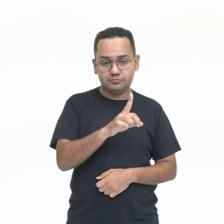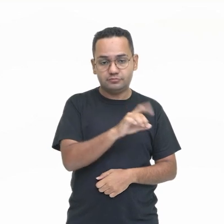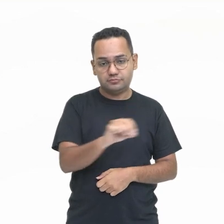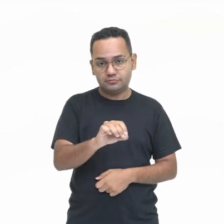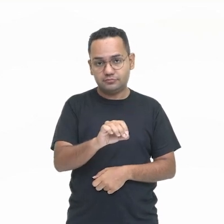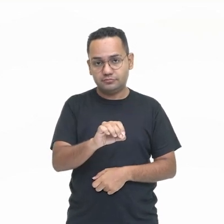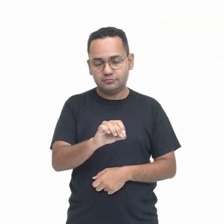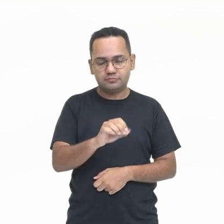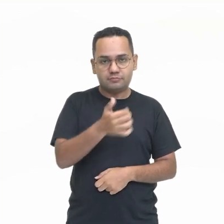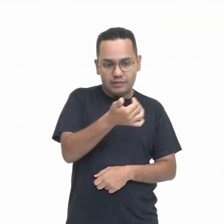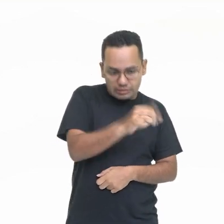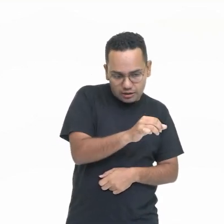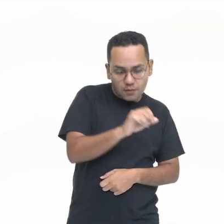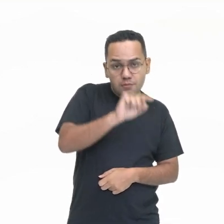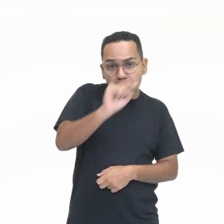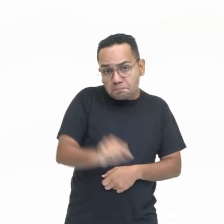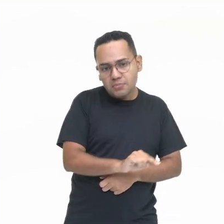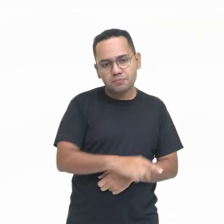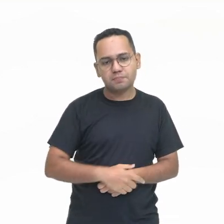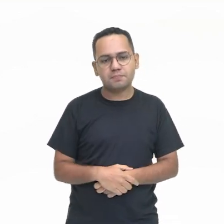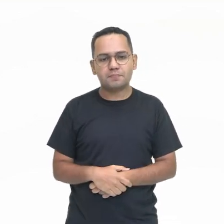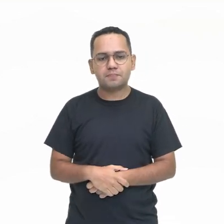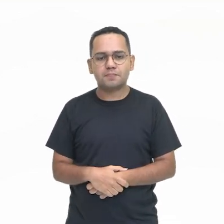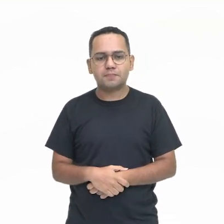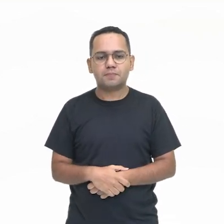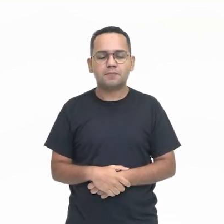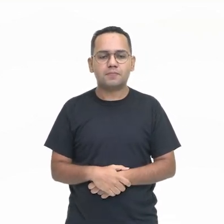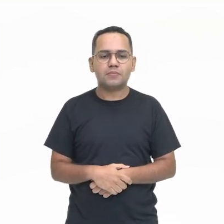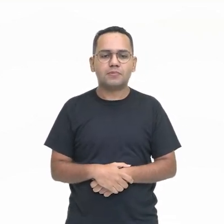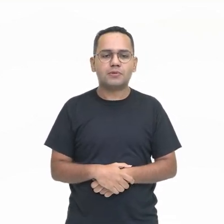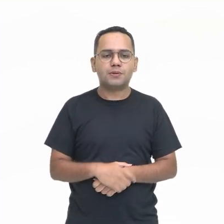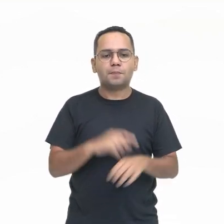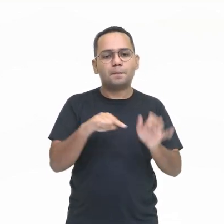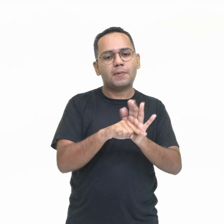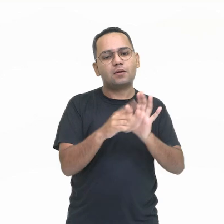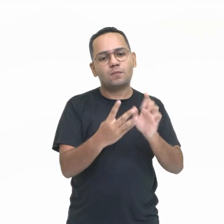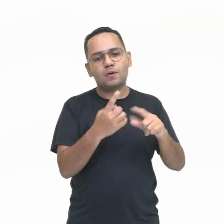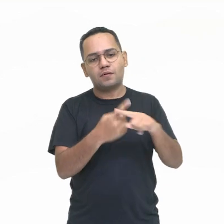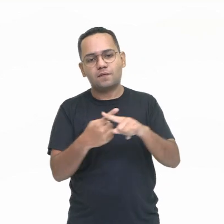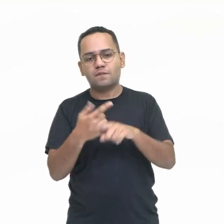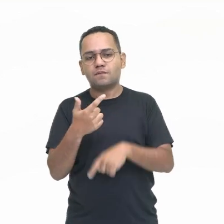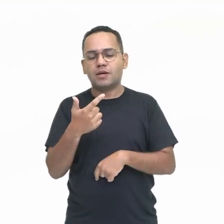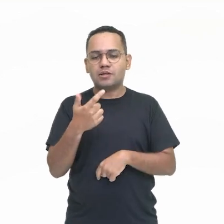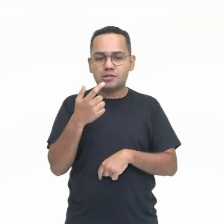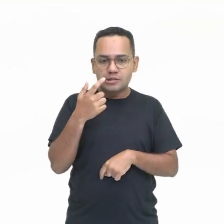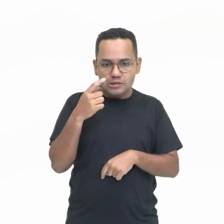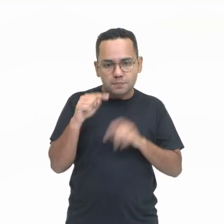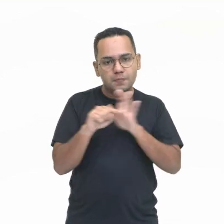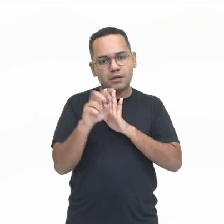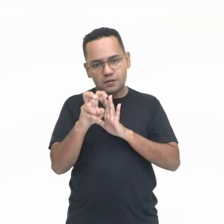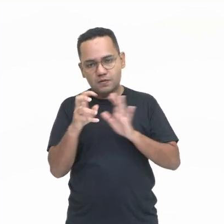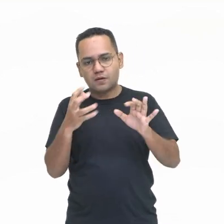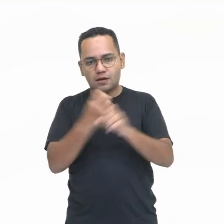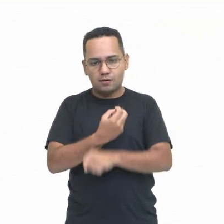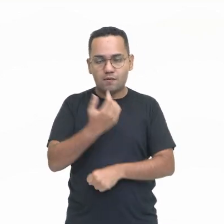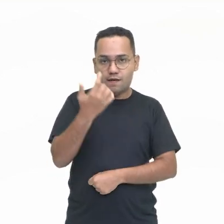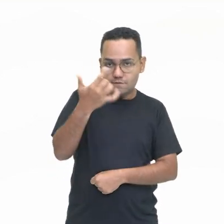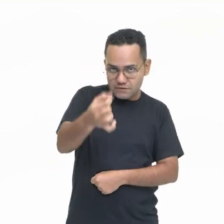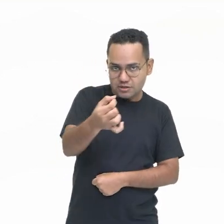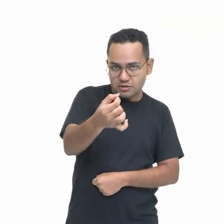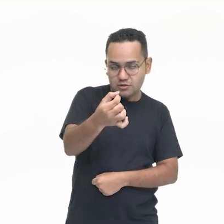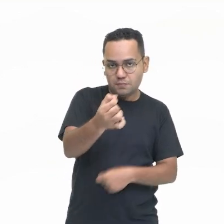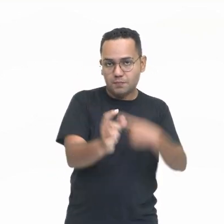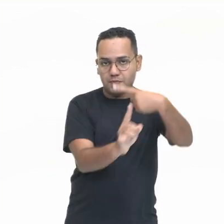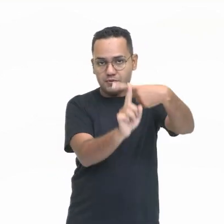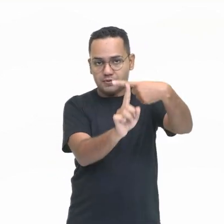10.000, certo? E aqui nós temos menos 4 vezes 5, que nós temos, então, aqui mais 20. Só colocar aqui